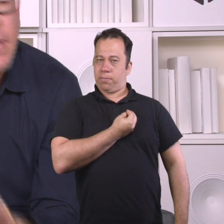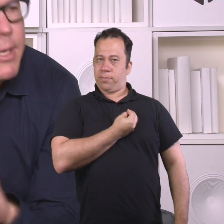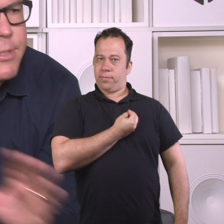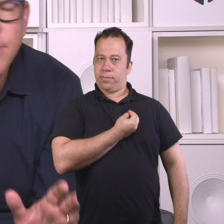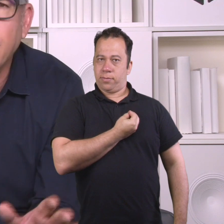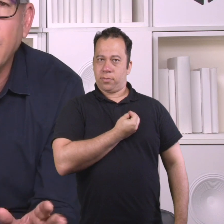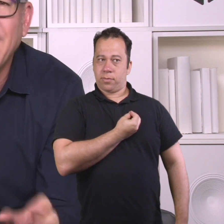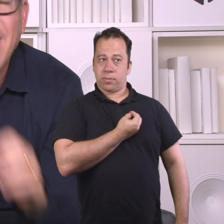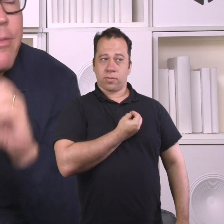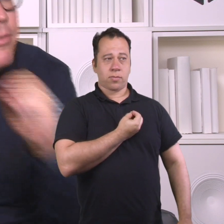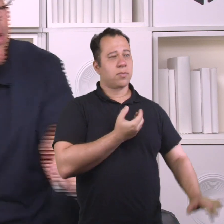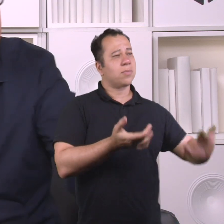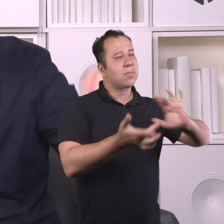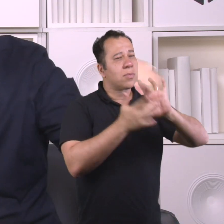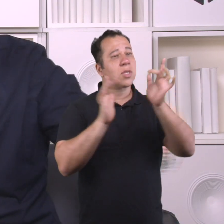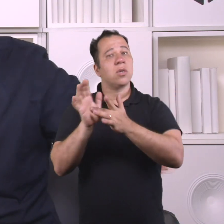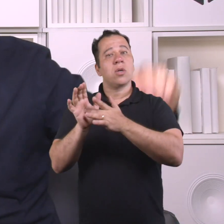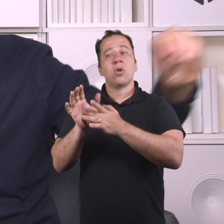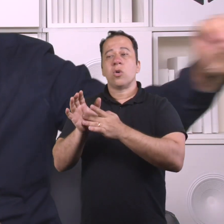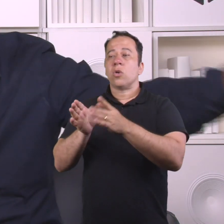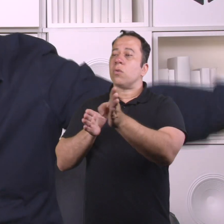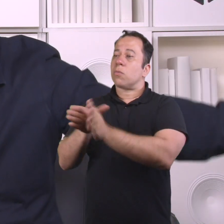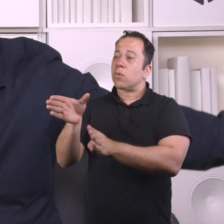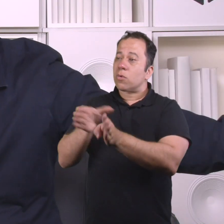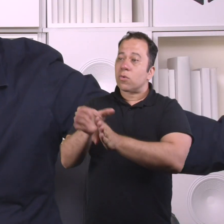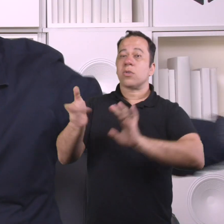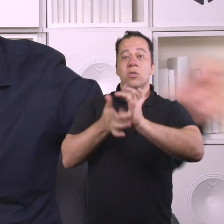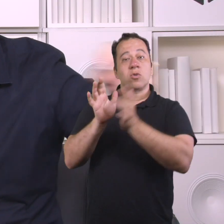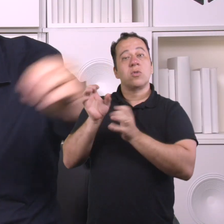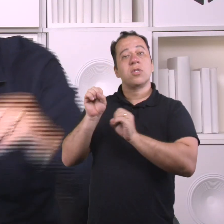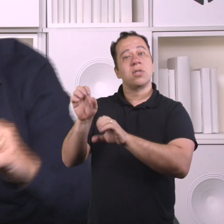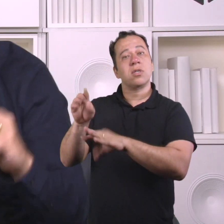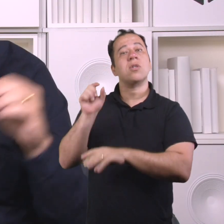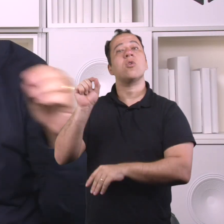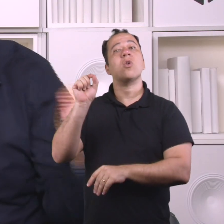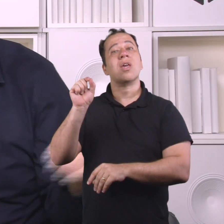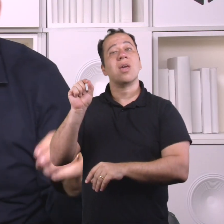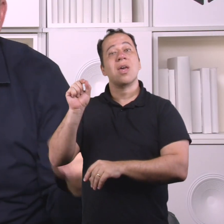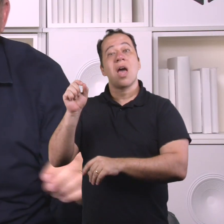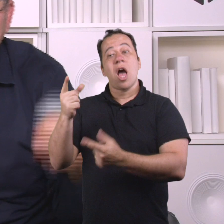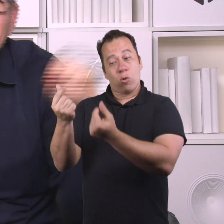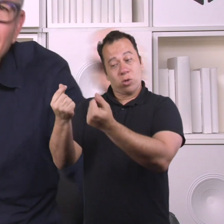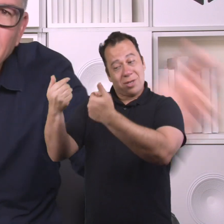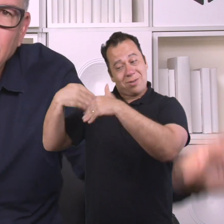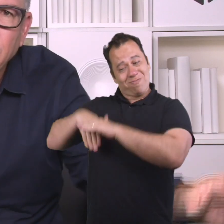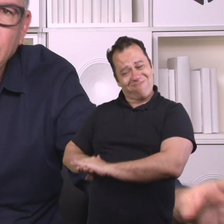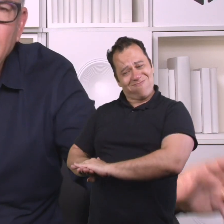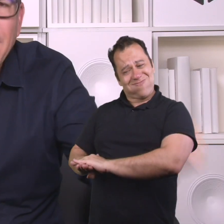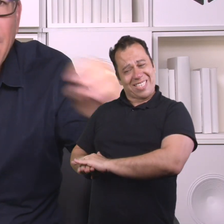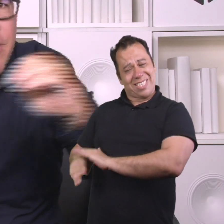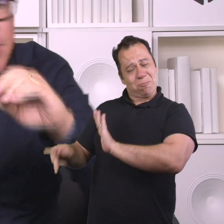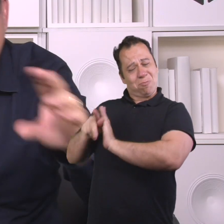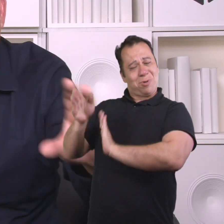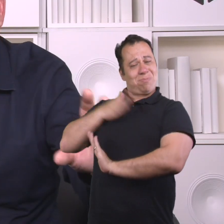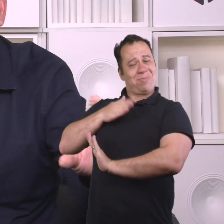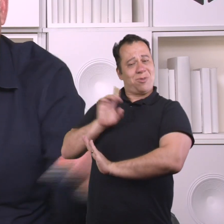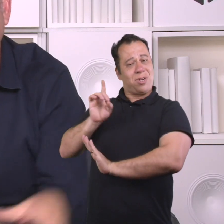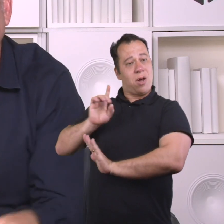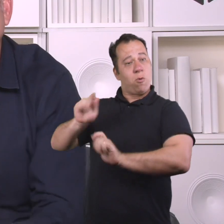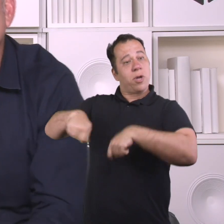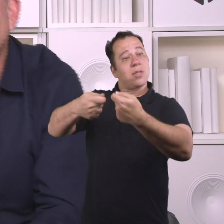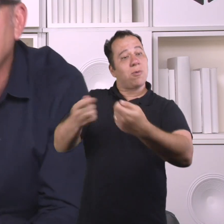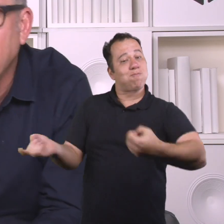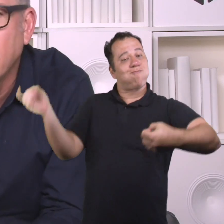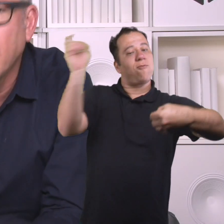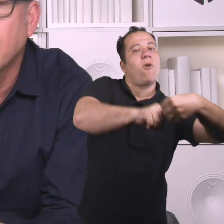sujo e restitua, devolva a quem dê direito. E se você não pode devolver a quem dê direito, livre-se desse